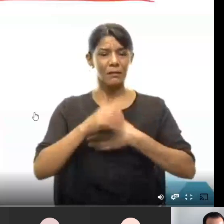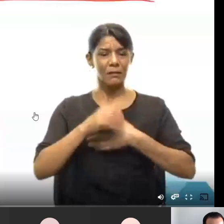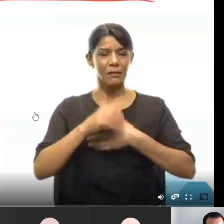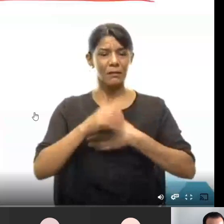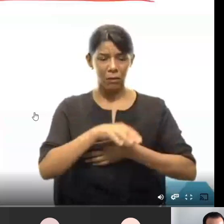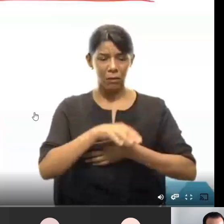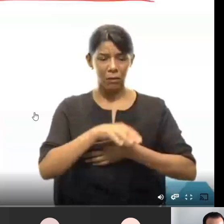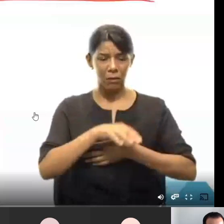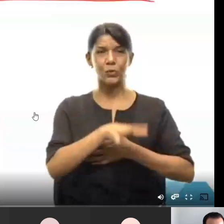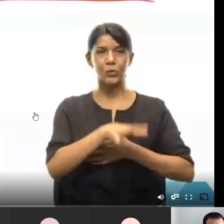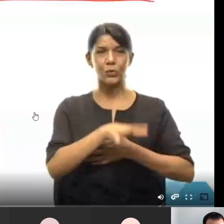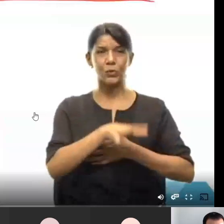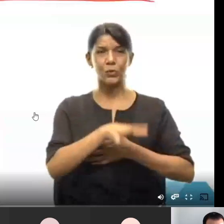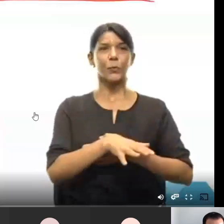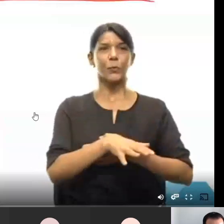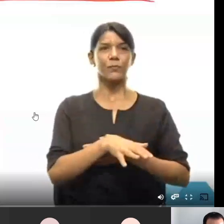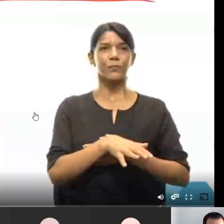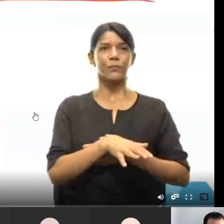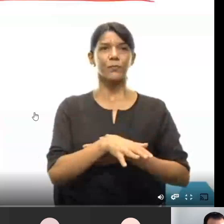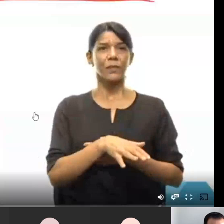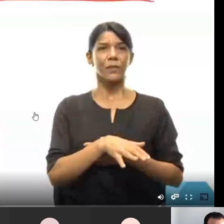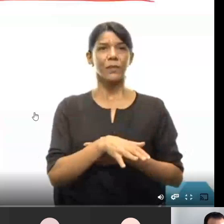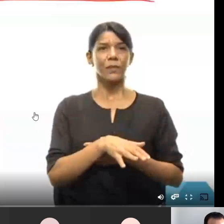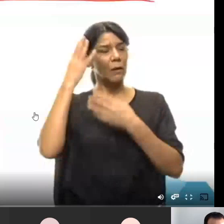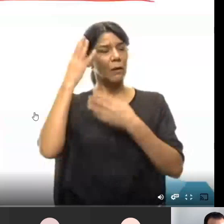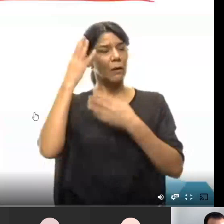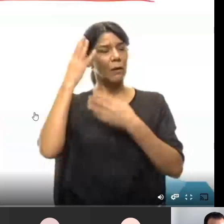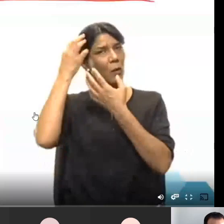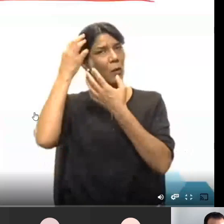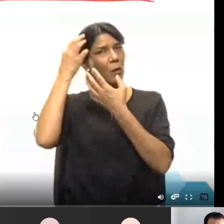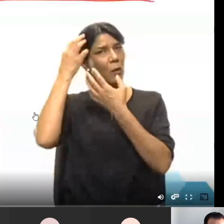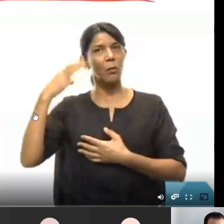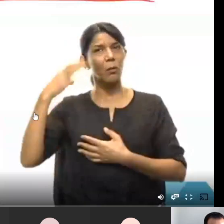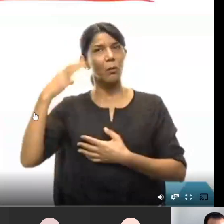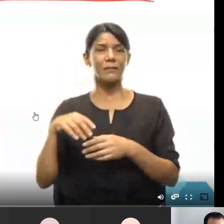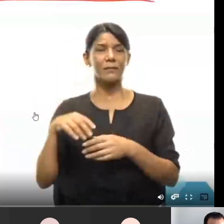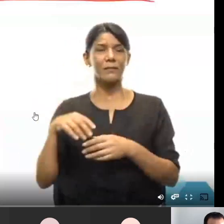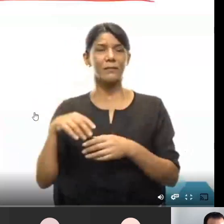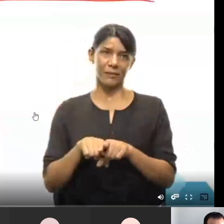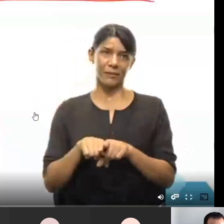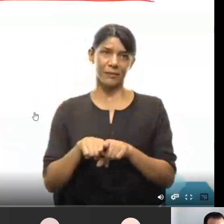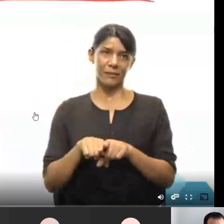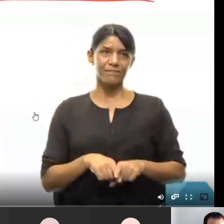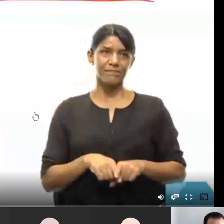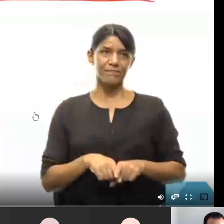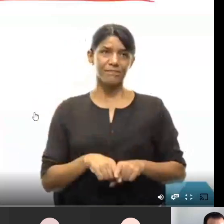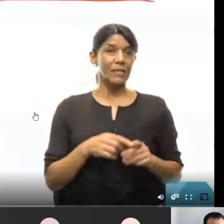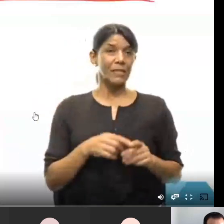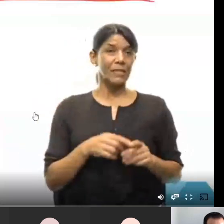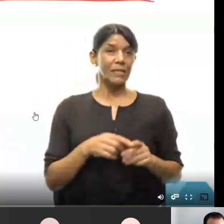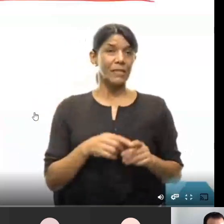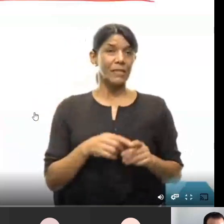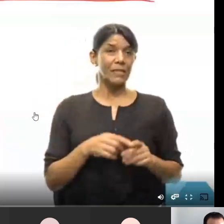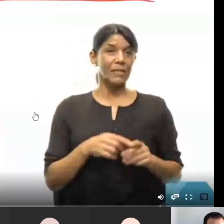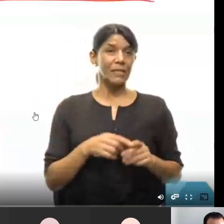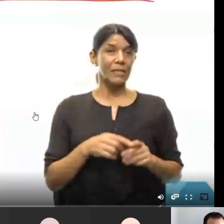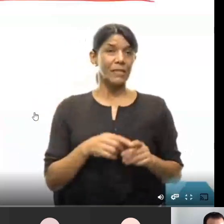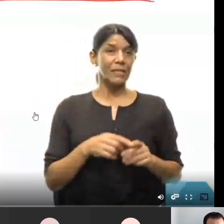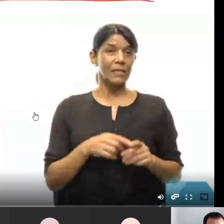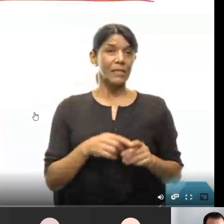mesmo um efeito adverso é aquela queda de cabelo que acabamos de falar. E a recomendação do uso da